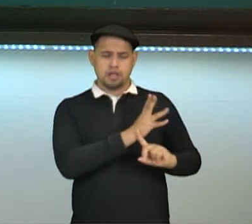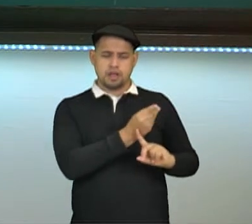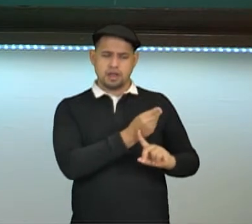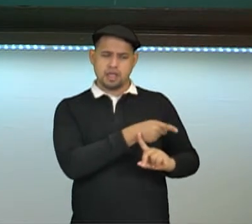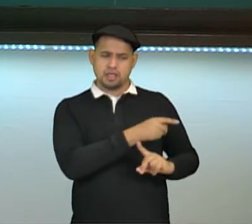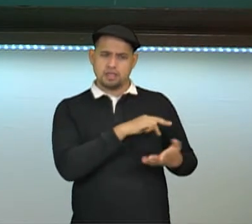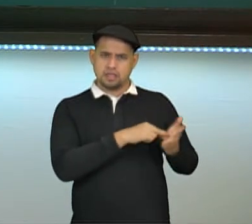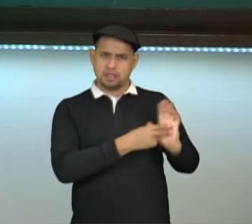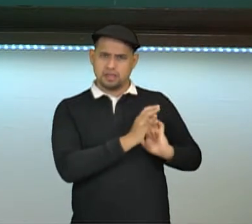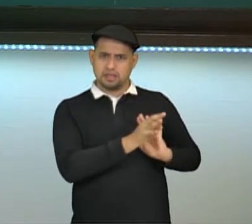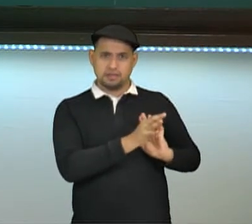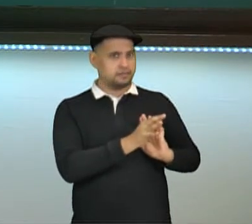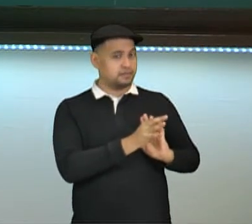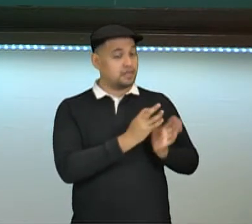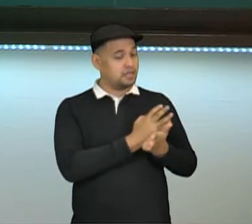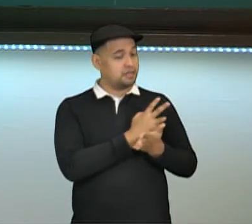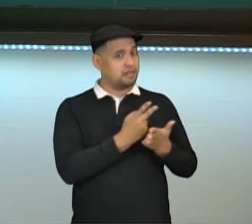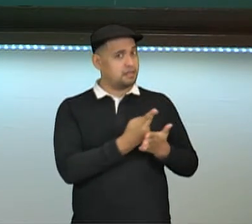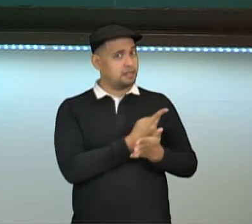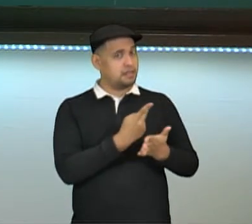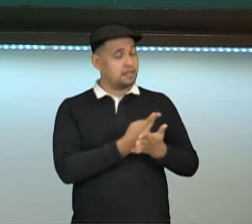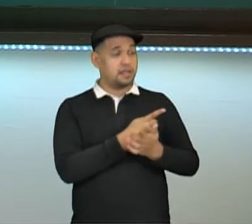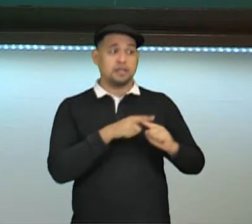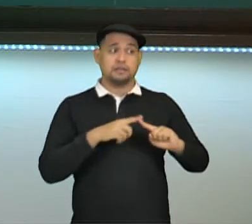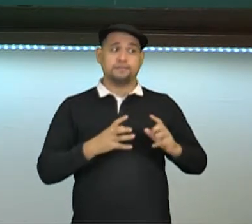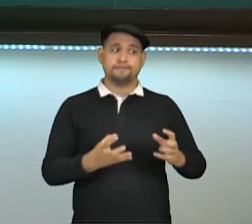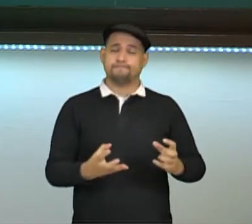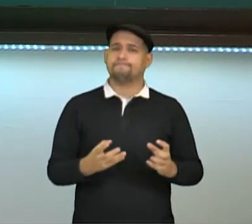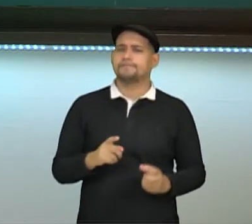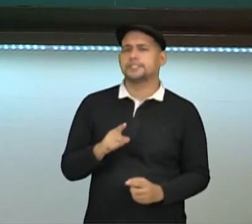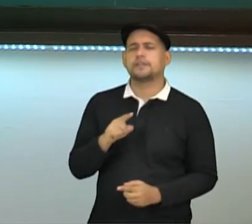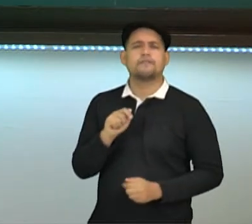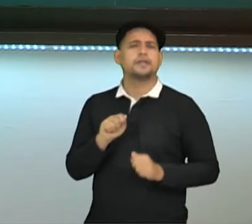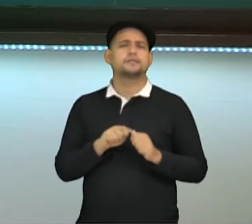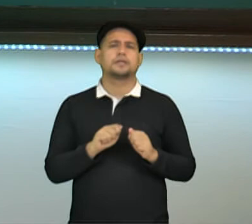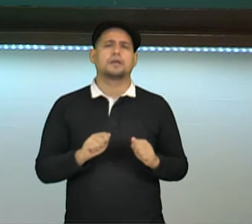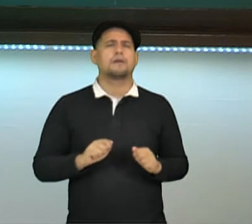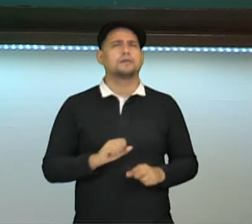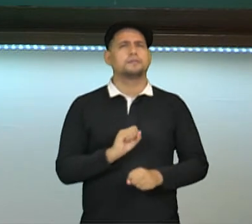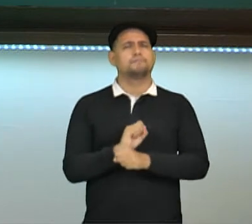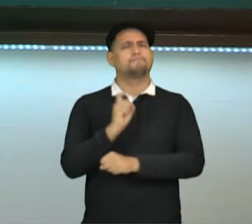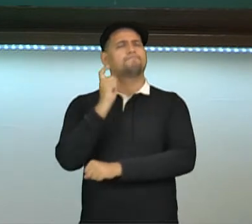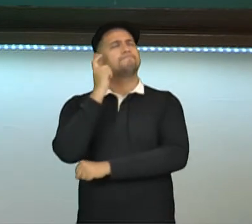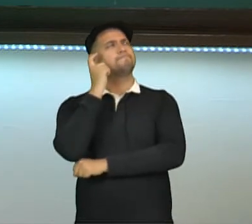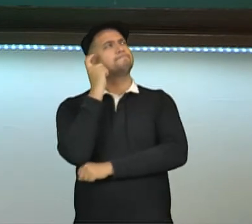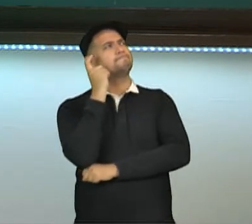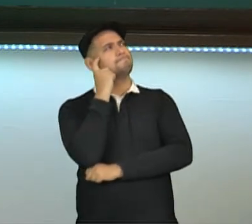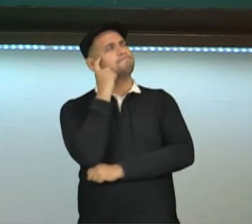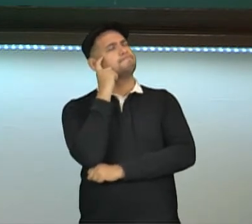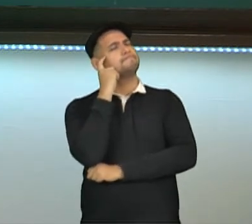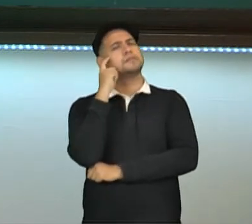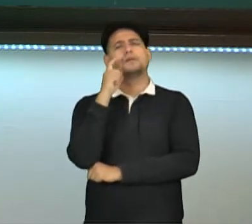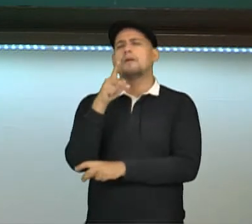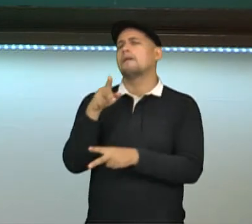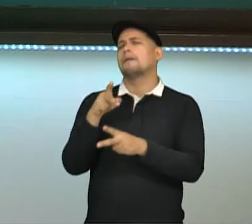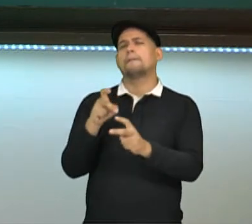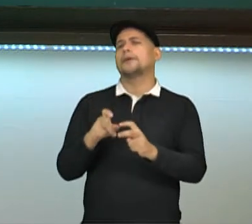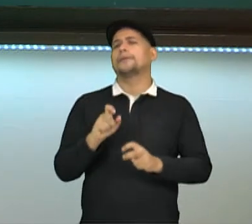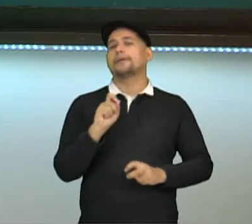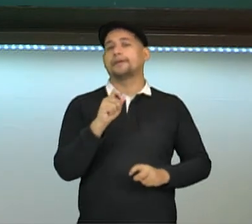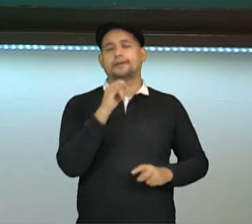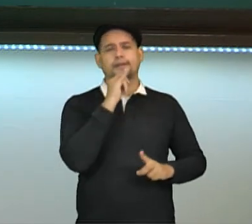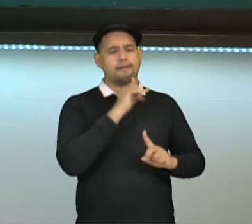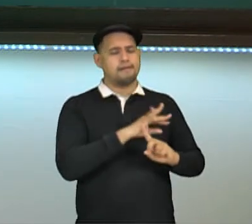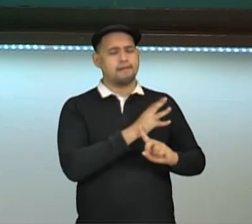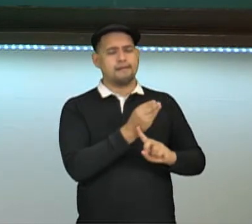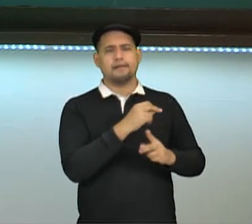certo, às vezes é errado, mas eu gosto que vocês parem e tenham essa reflexão para vocês verem que eu falei para vocês, arte, o